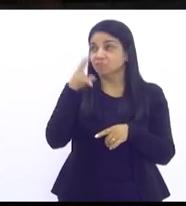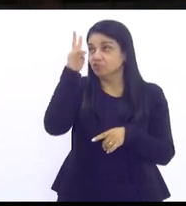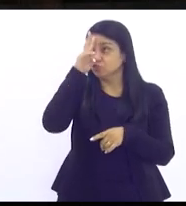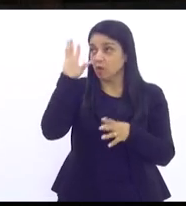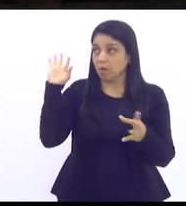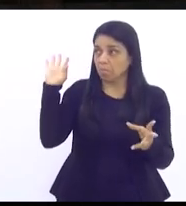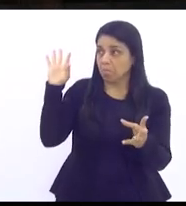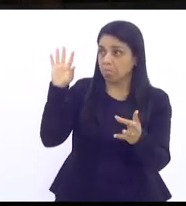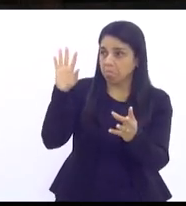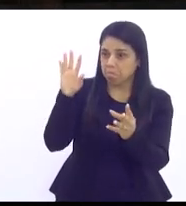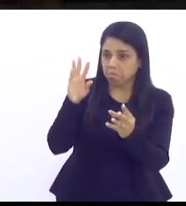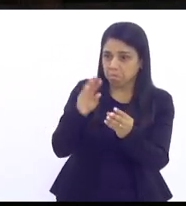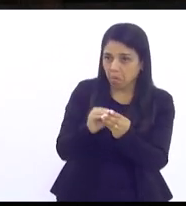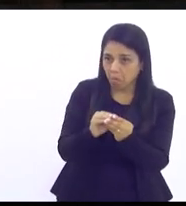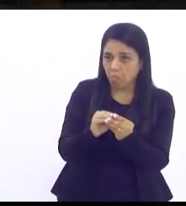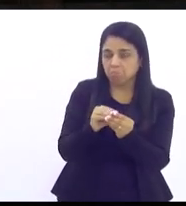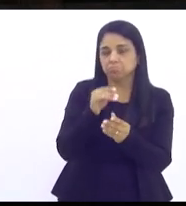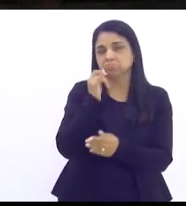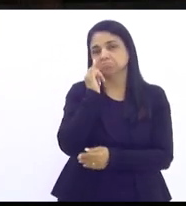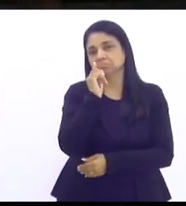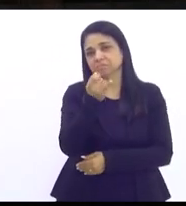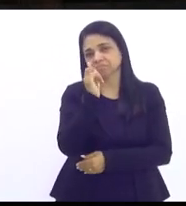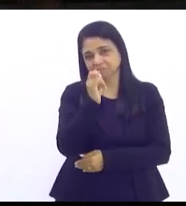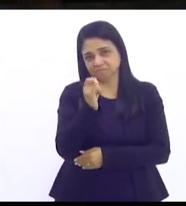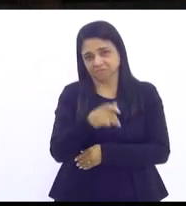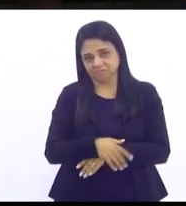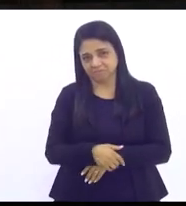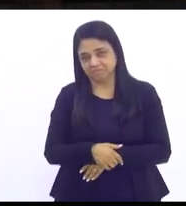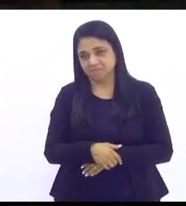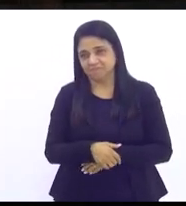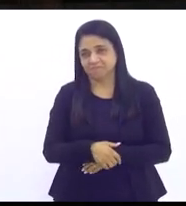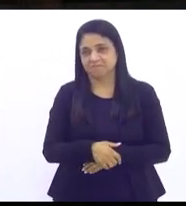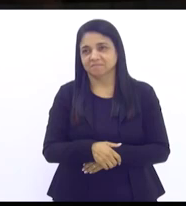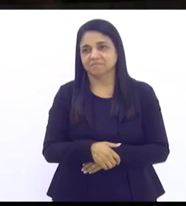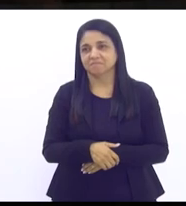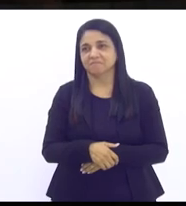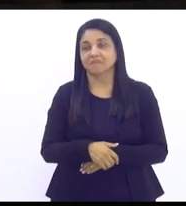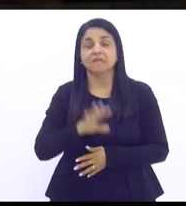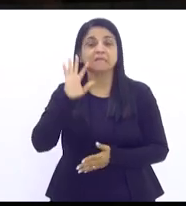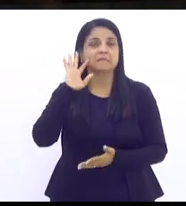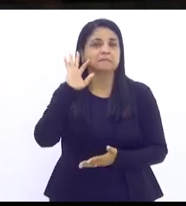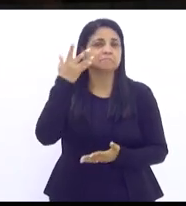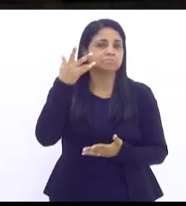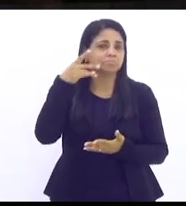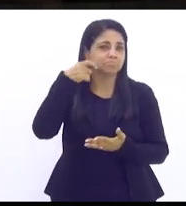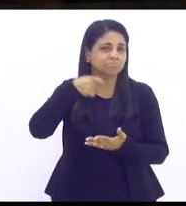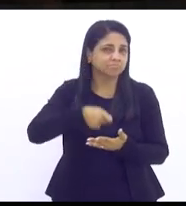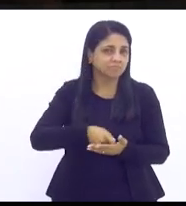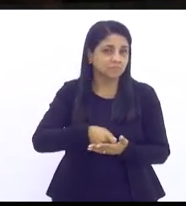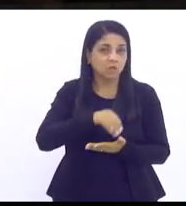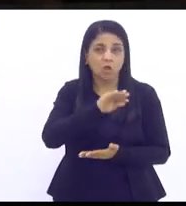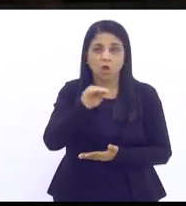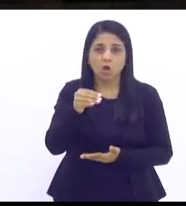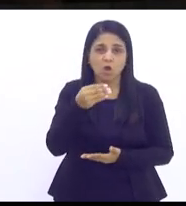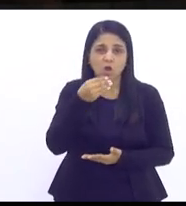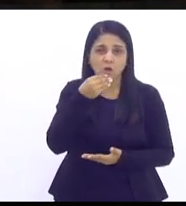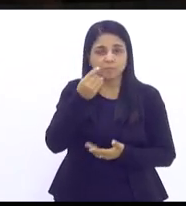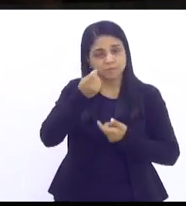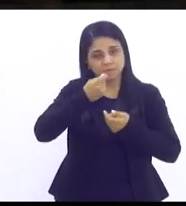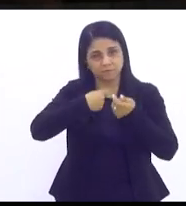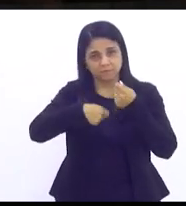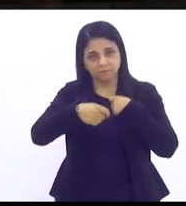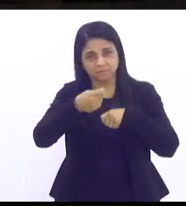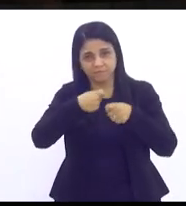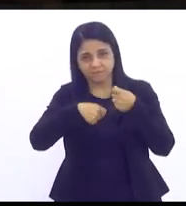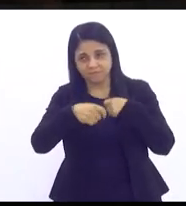aqui narrar. Bom, e quem define a oportunidade